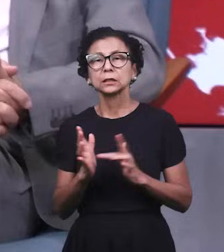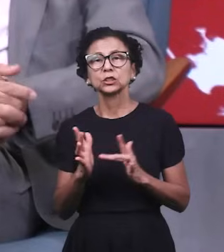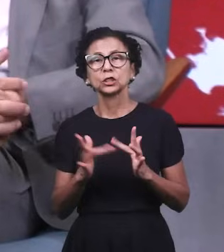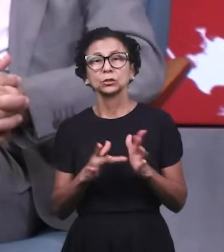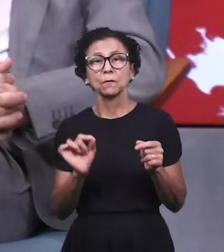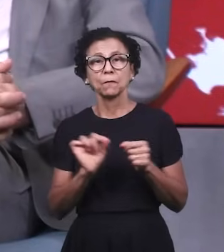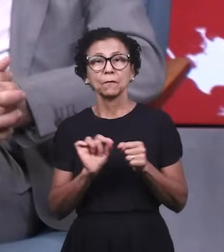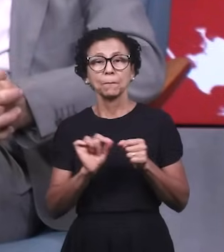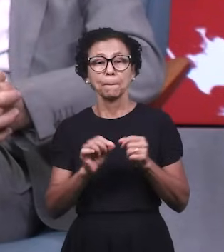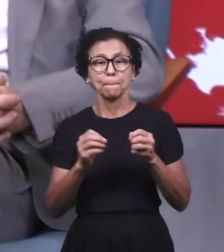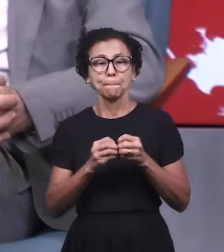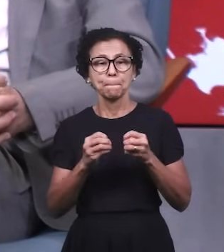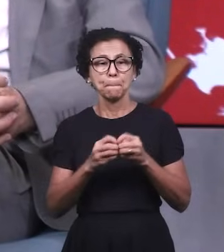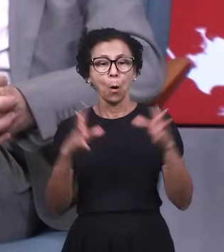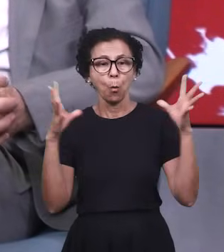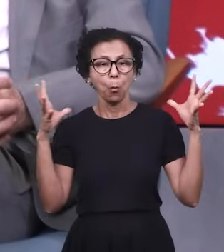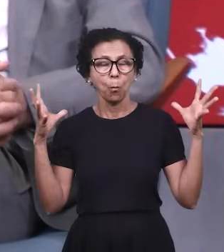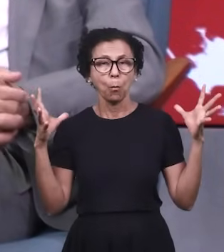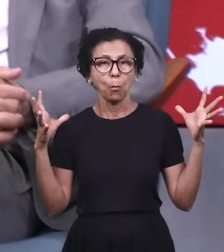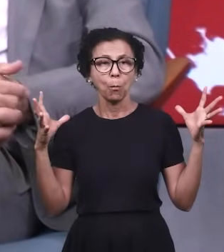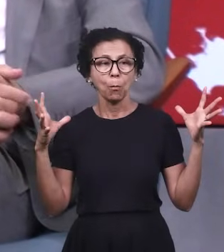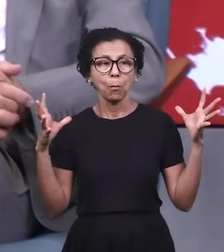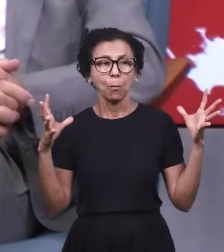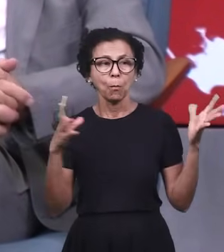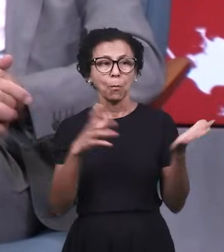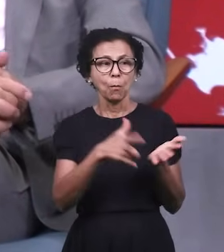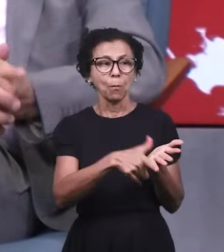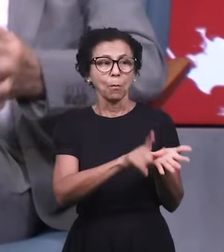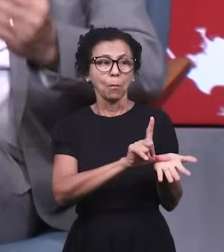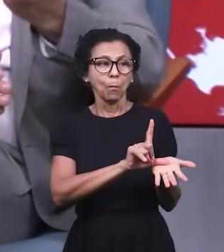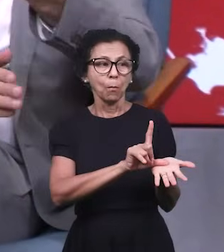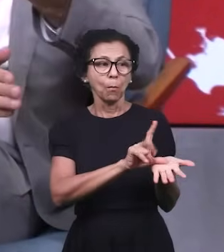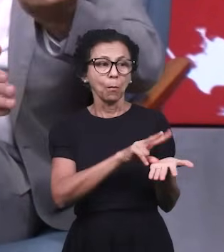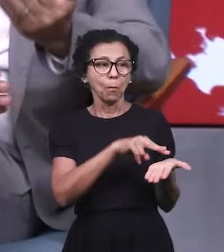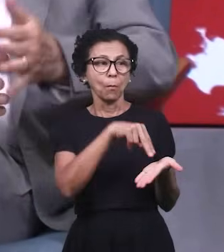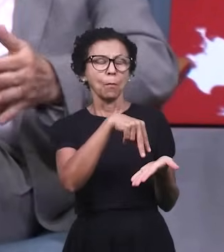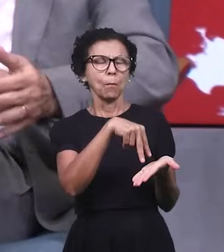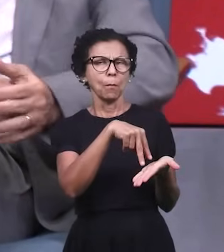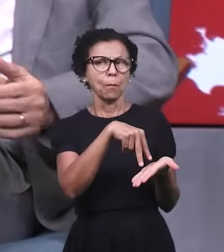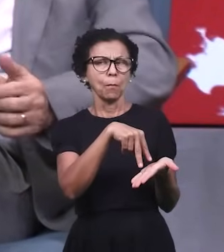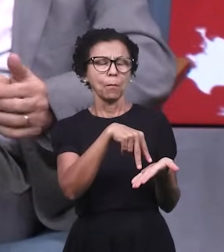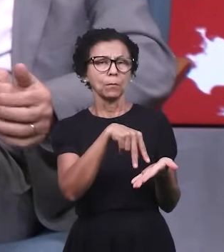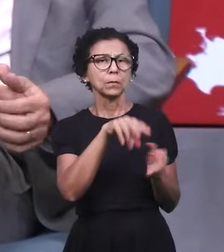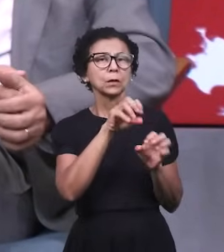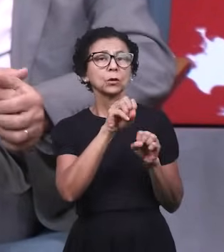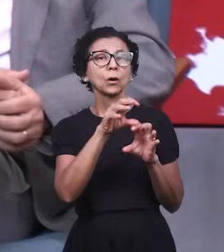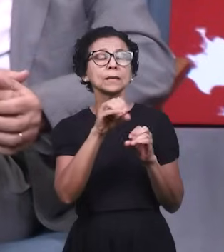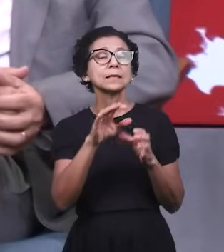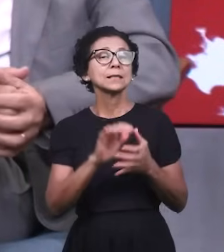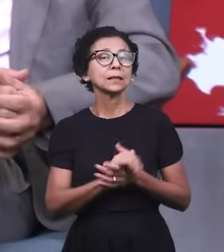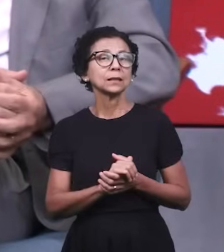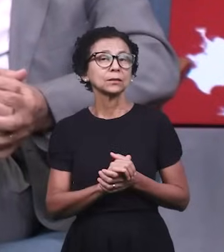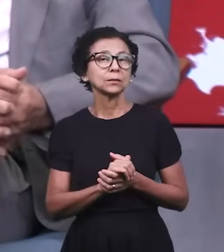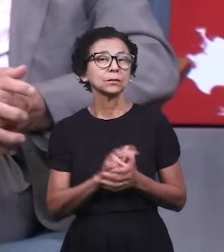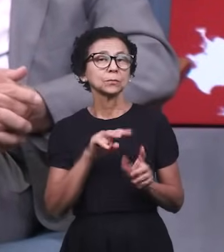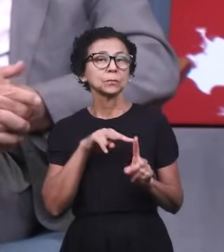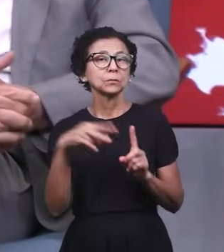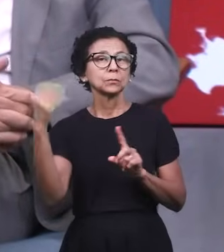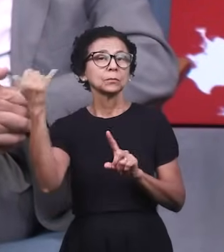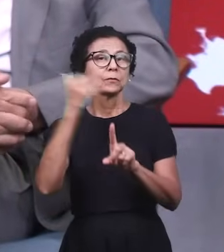na cura de Lázaro, ele ensina alguma coisa, ele passa alguma coisa profeticamente para a